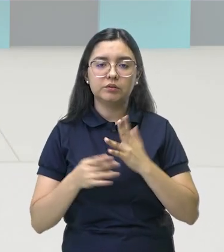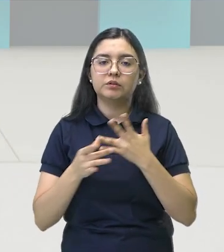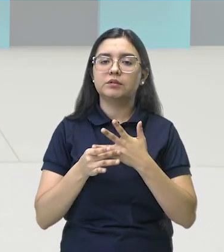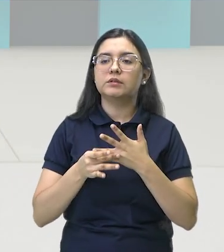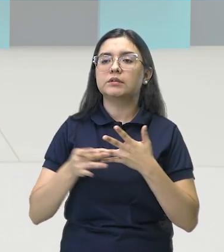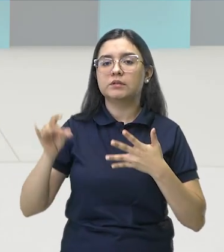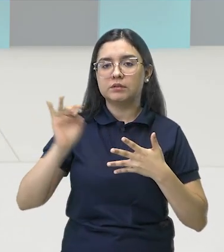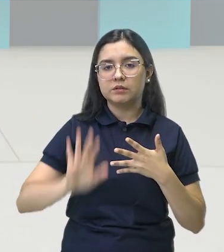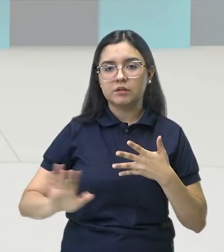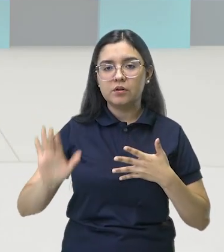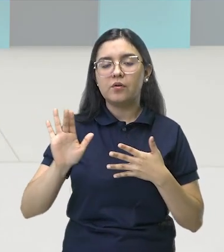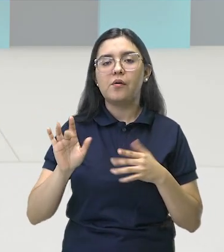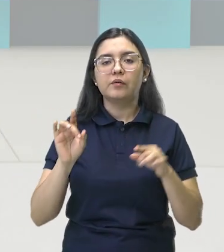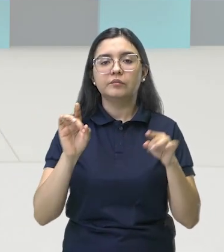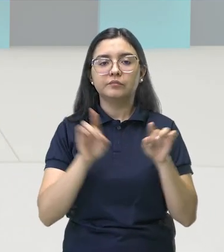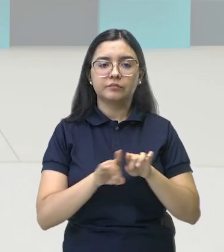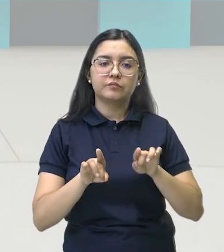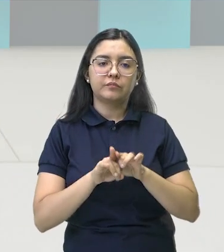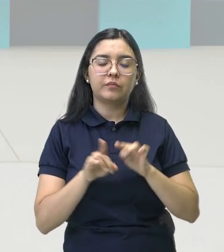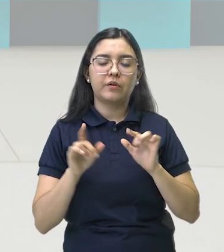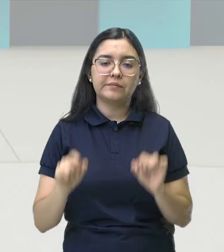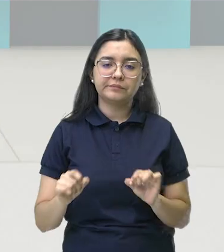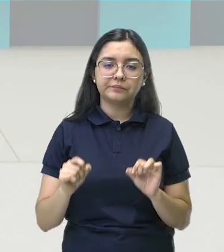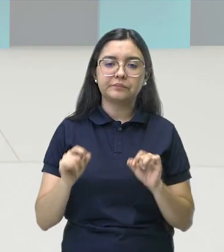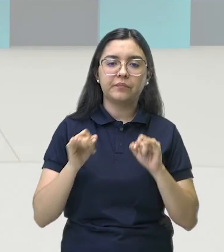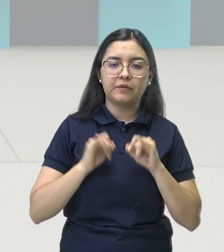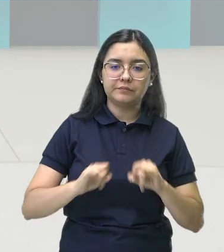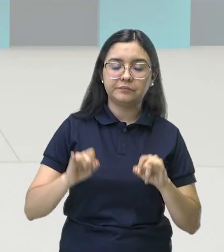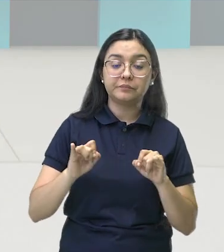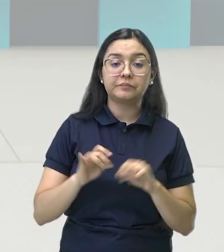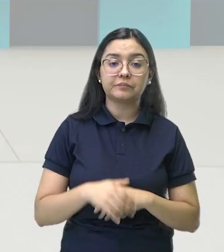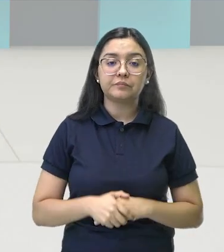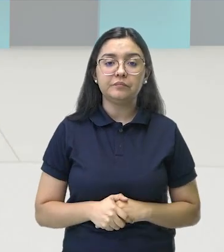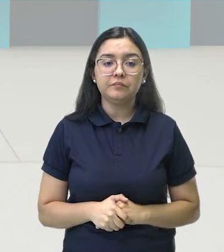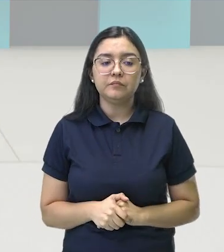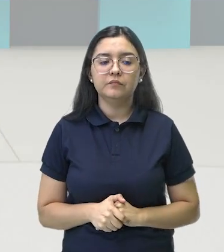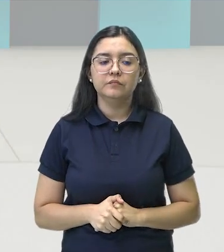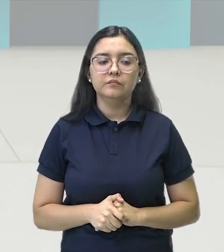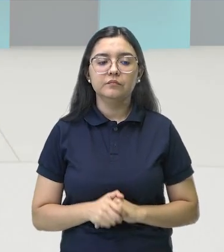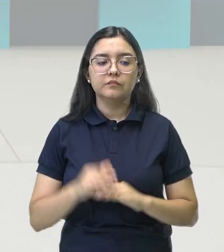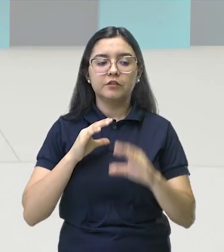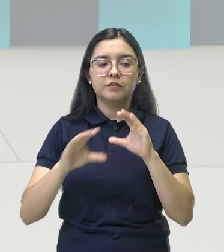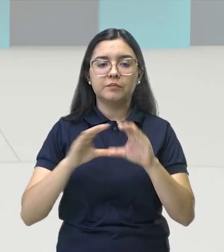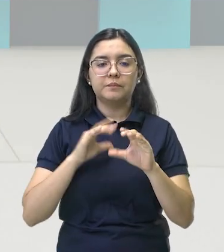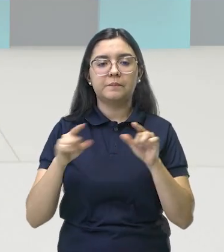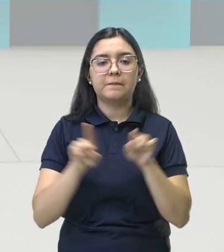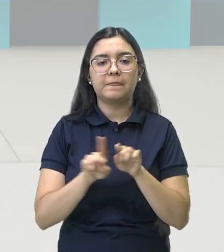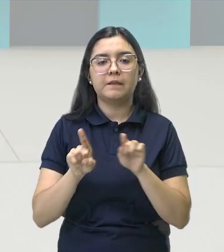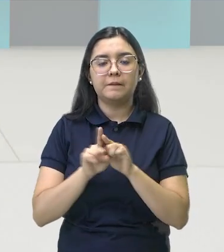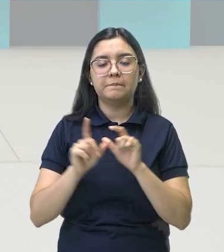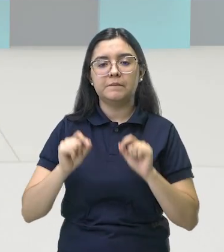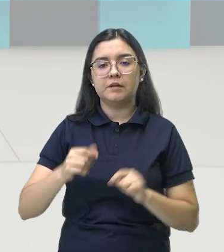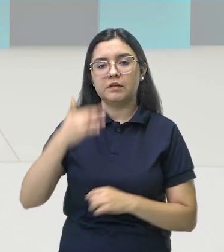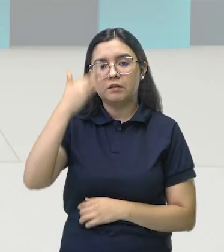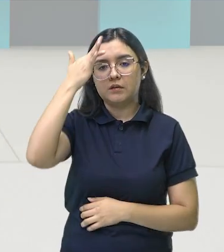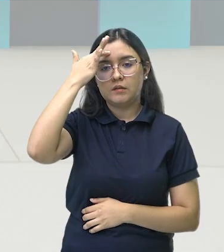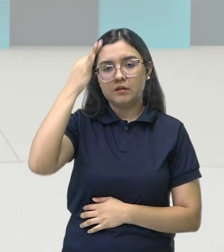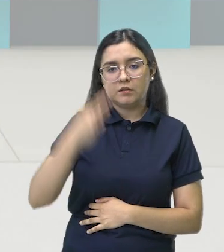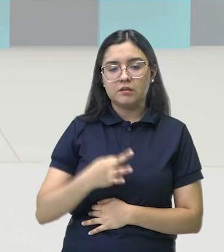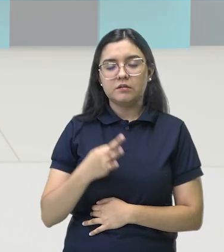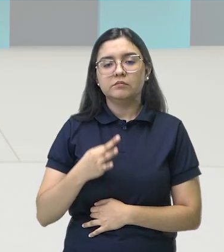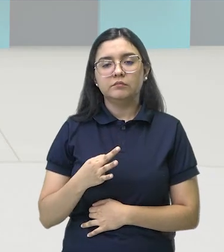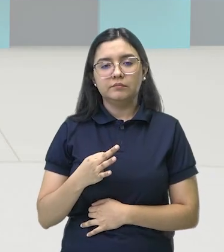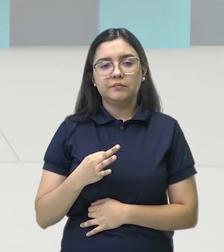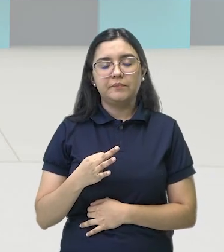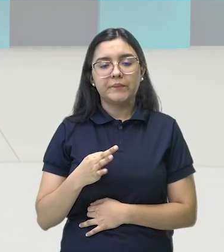de passar a mensagem, das manifestações e que, claro, a interpretação, aquela